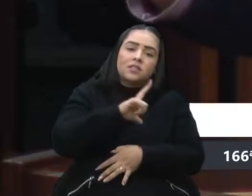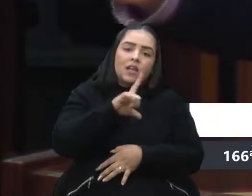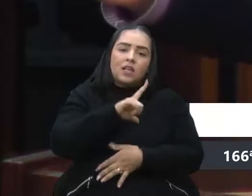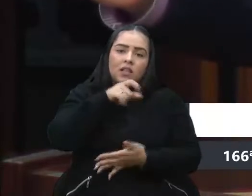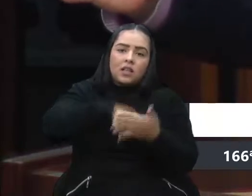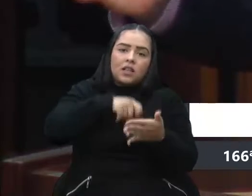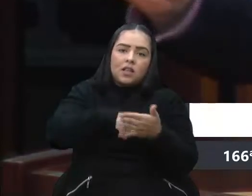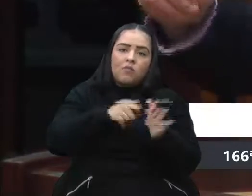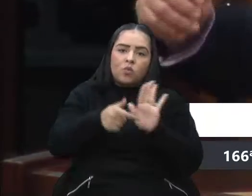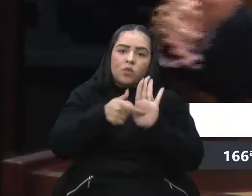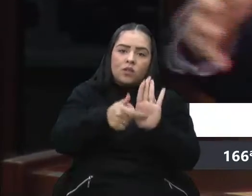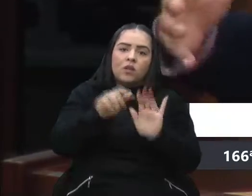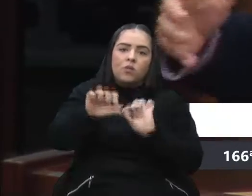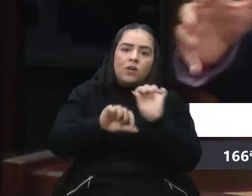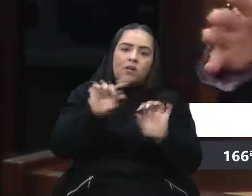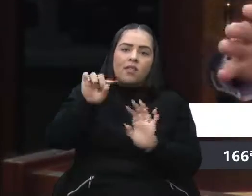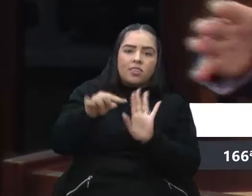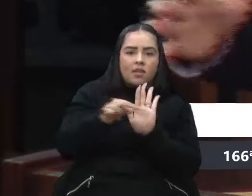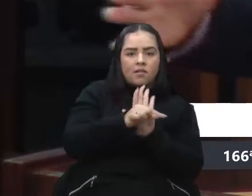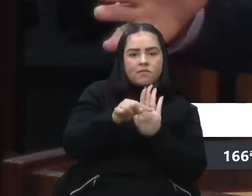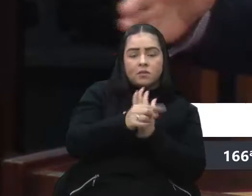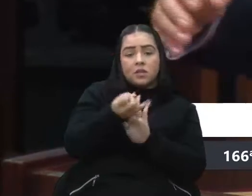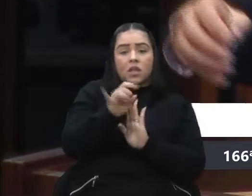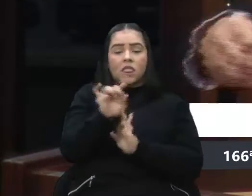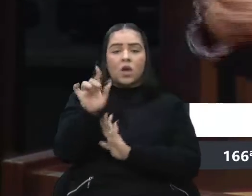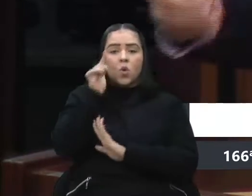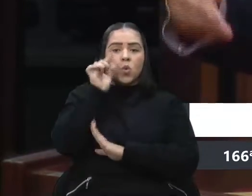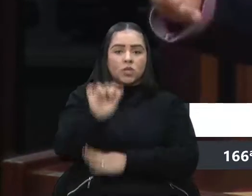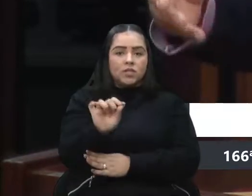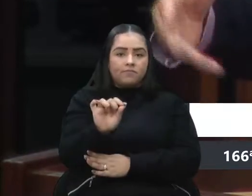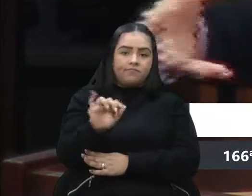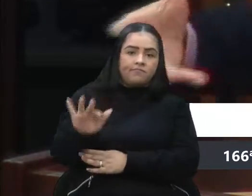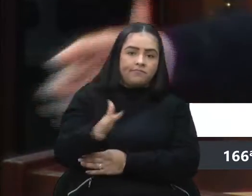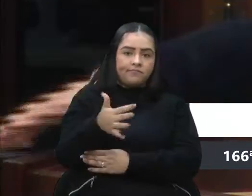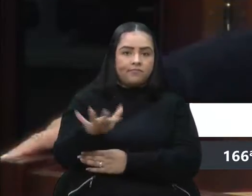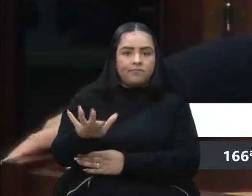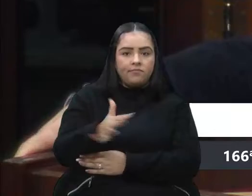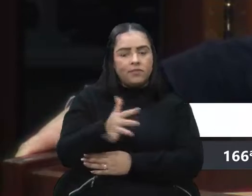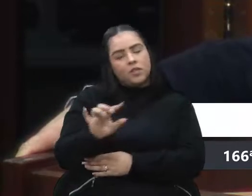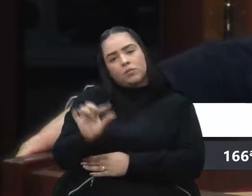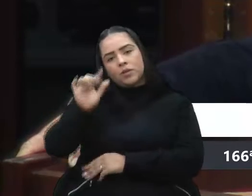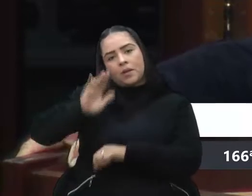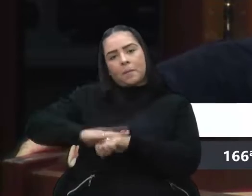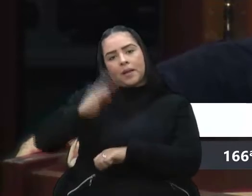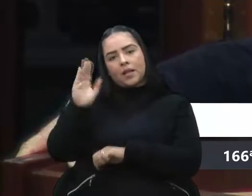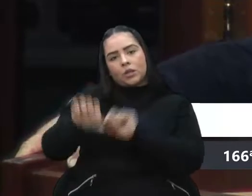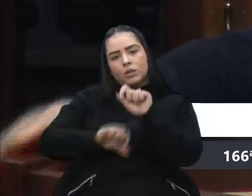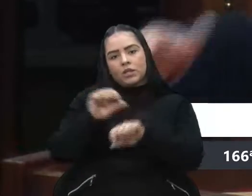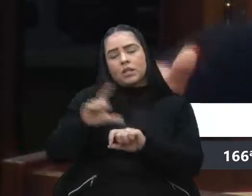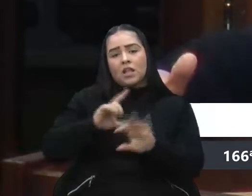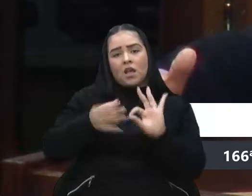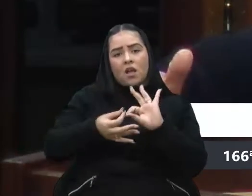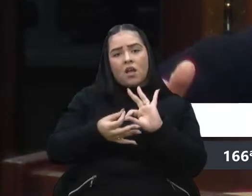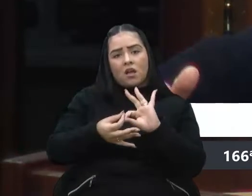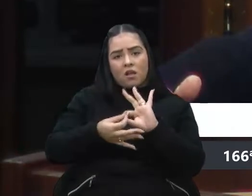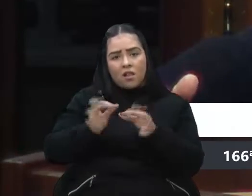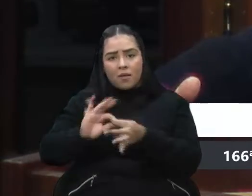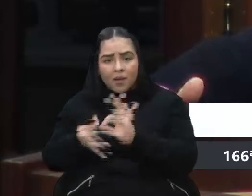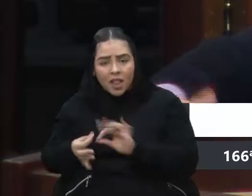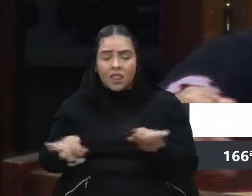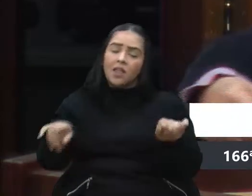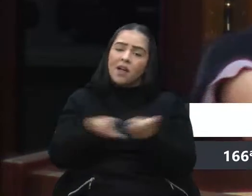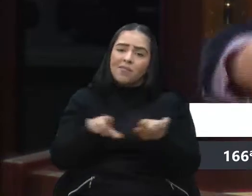mostrar negatividade. Quando não consegue, talvez um pouco mais na questão das Olimpíadas, batem